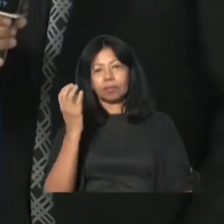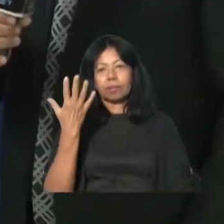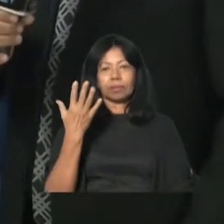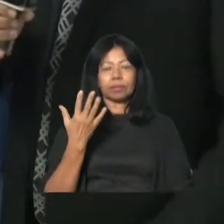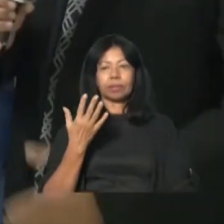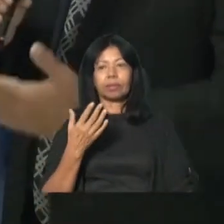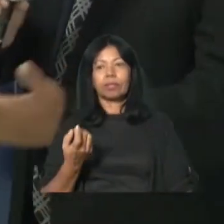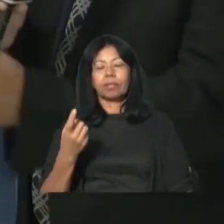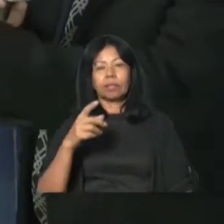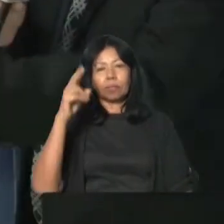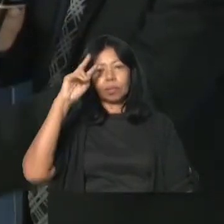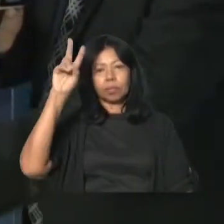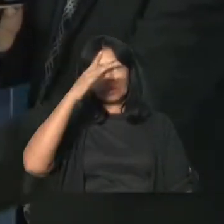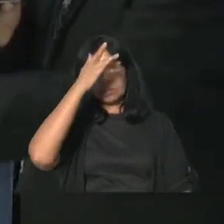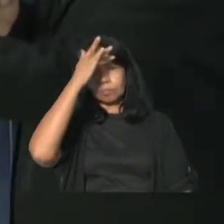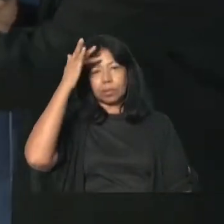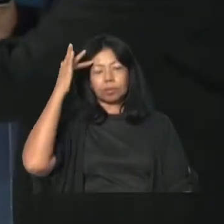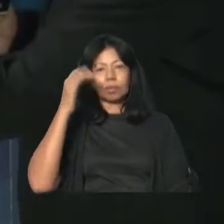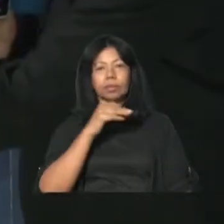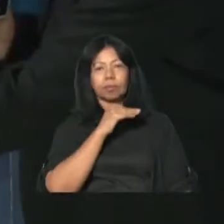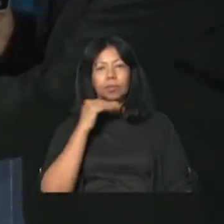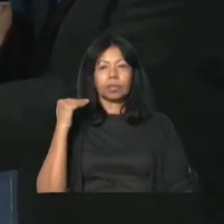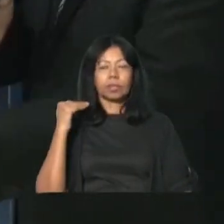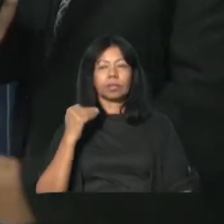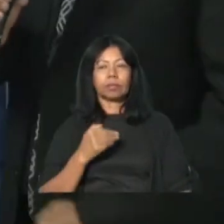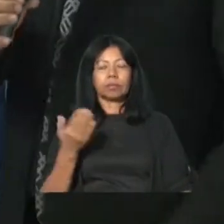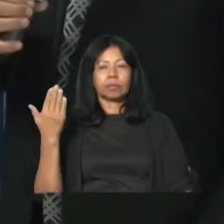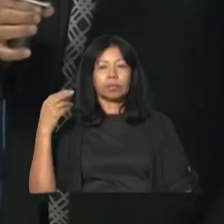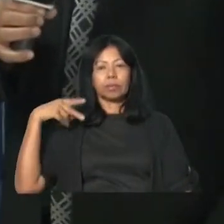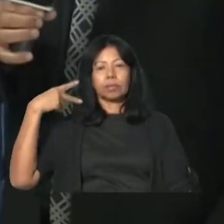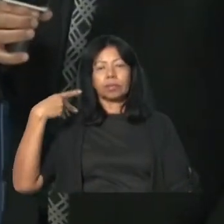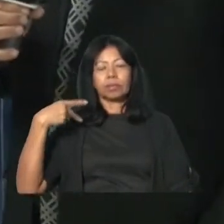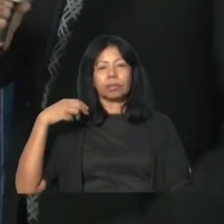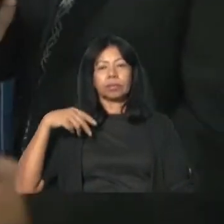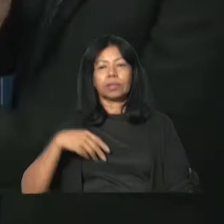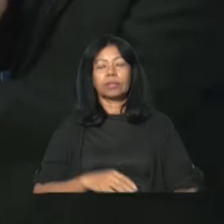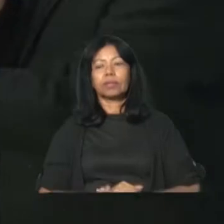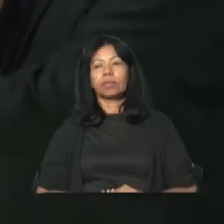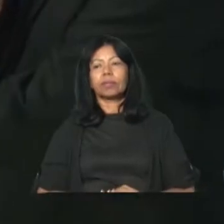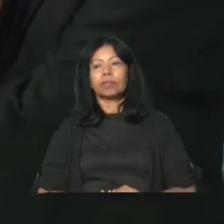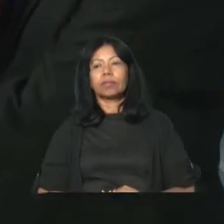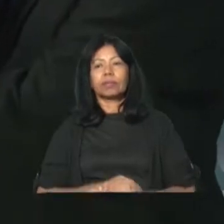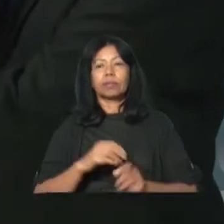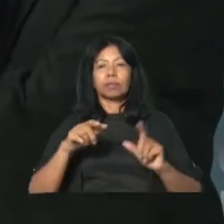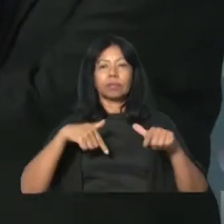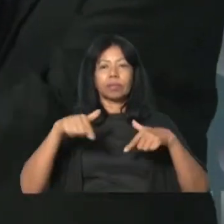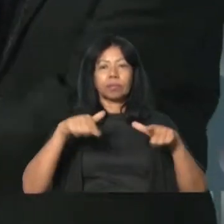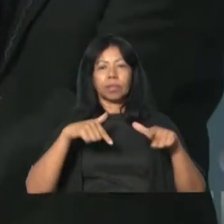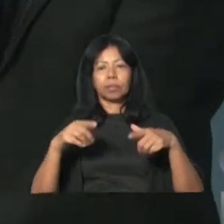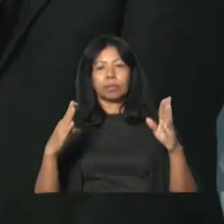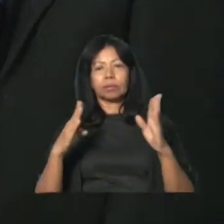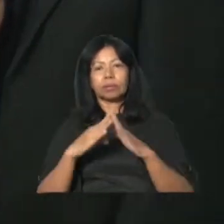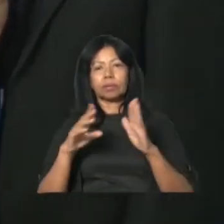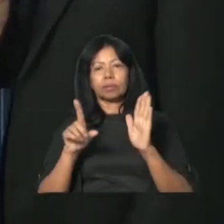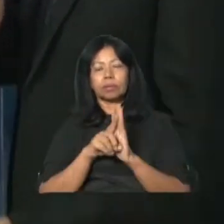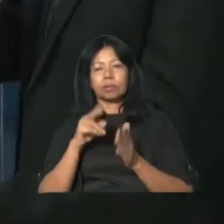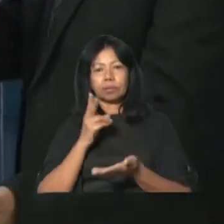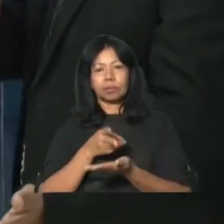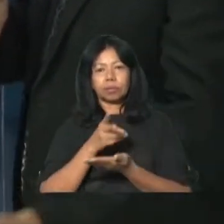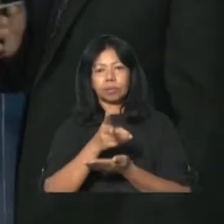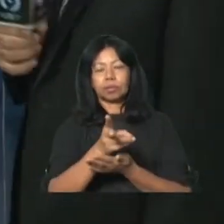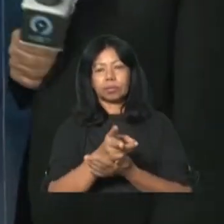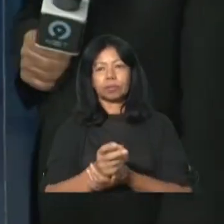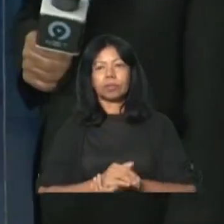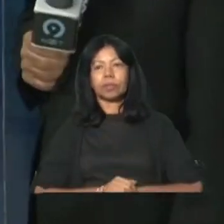aqui, em memória às pessoas que morreram, ao ex-vereador José Gonçalves, o trabalho na Câmara Municipal continua, né? Não